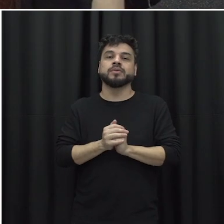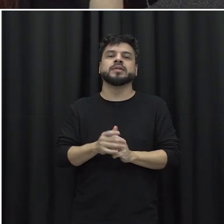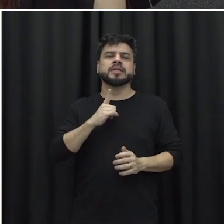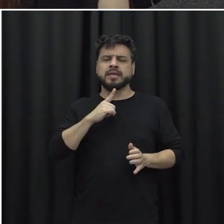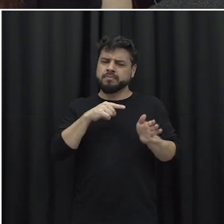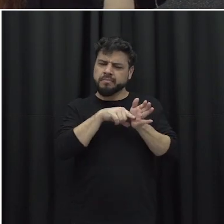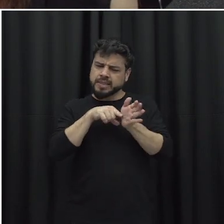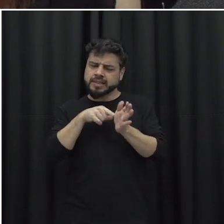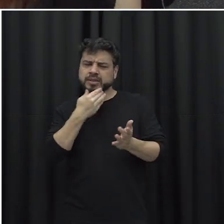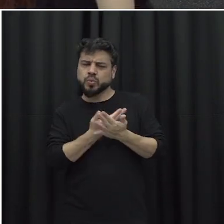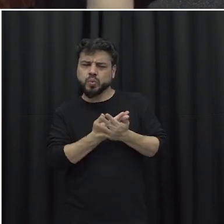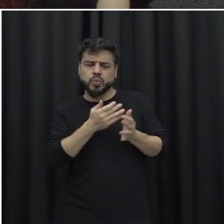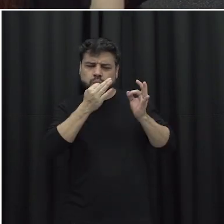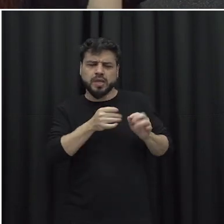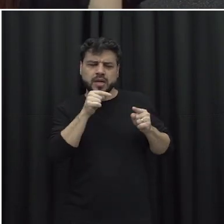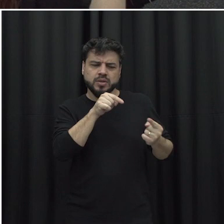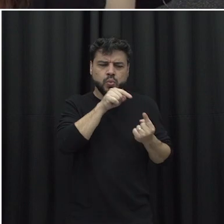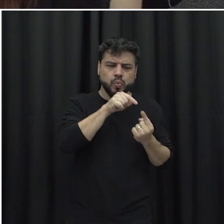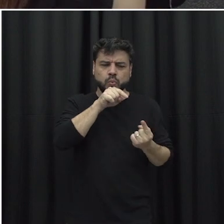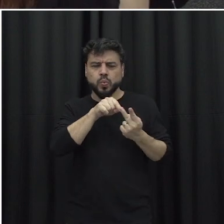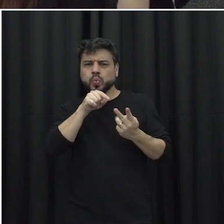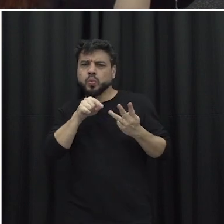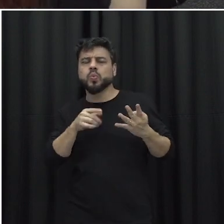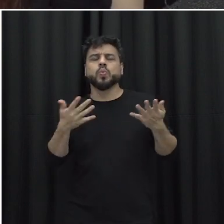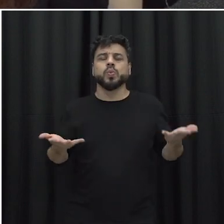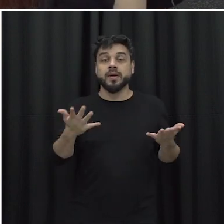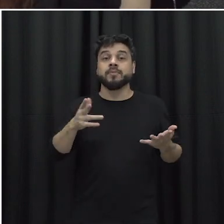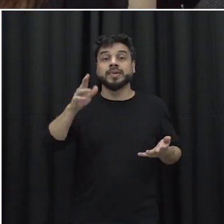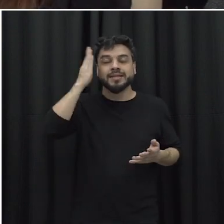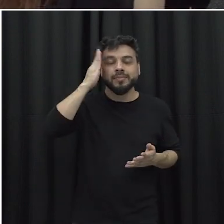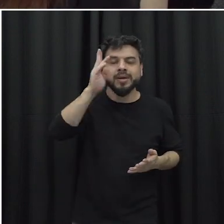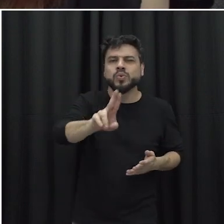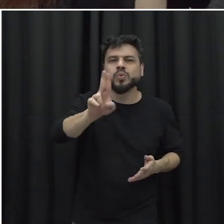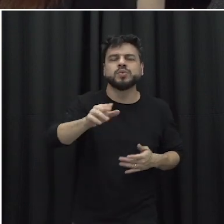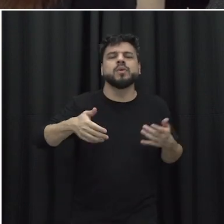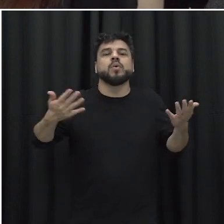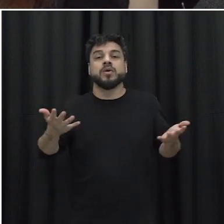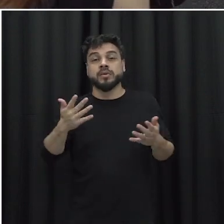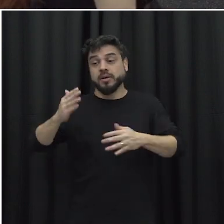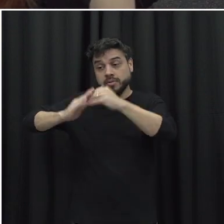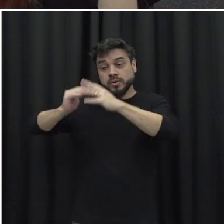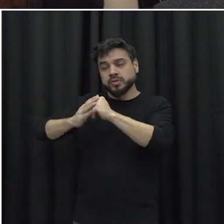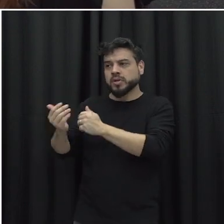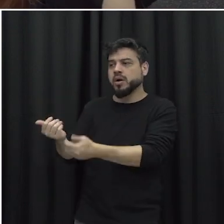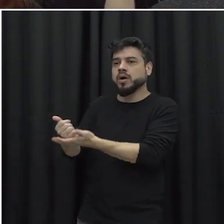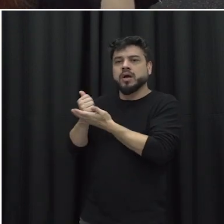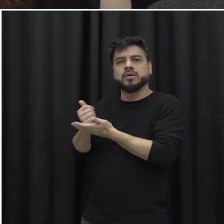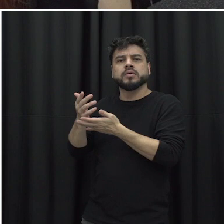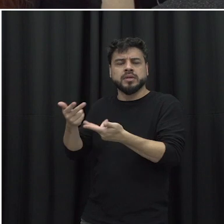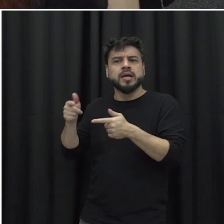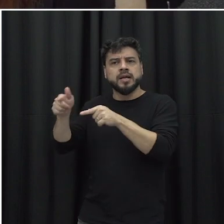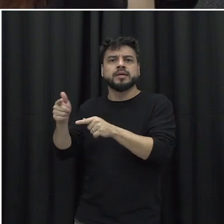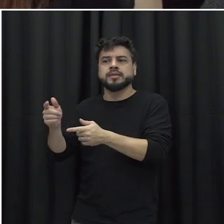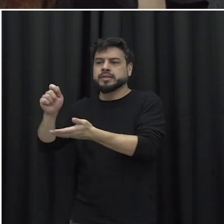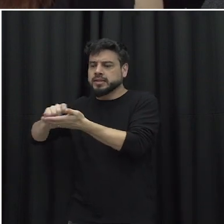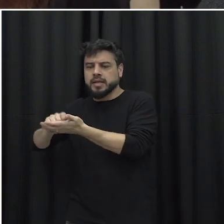ter uma forma de uso, né, uma indicação para os profissionais que são prescritores, isso eu acho que é